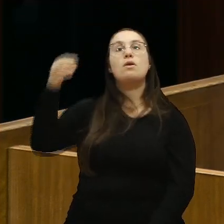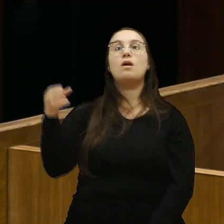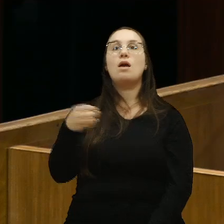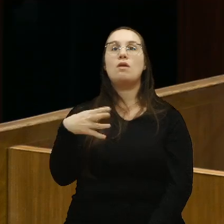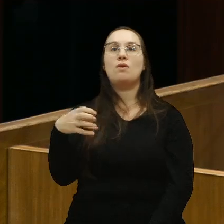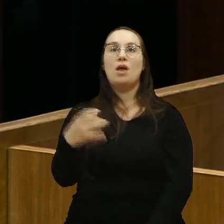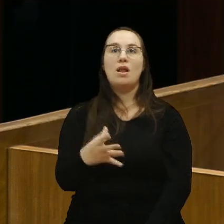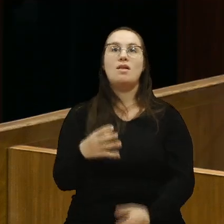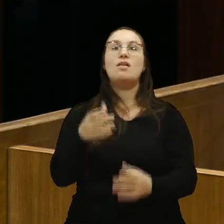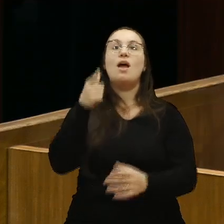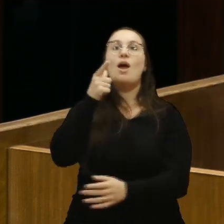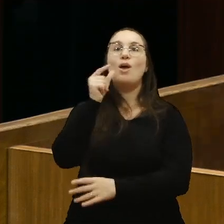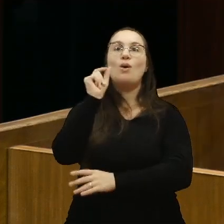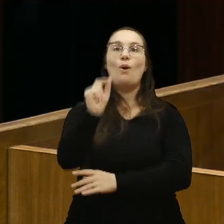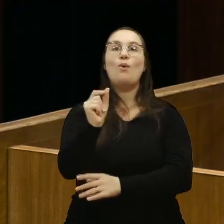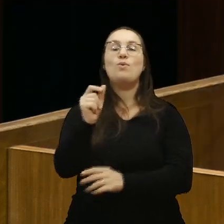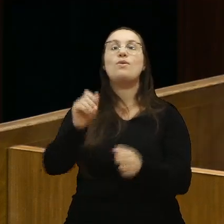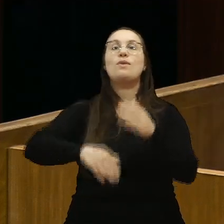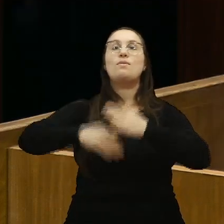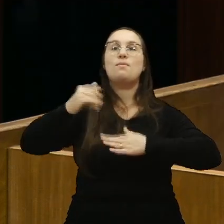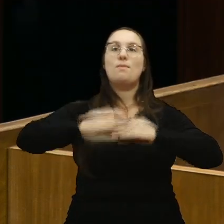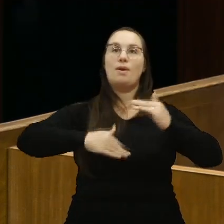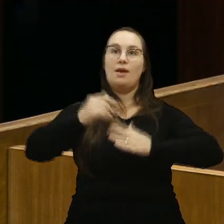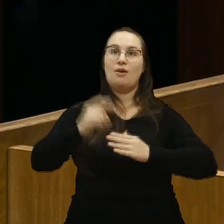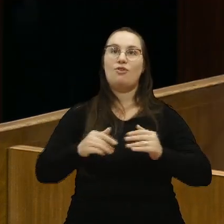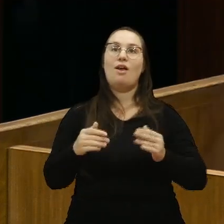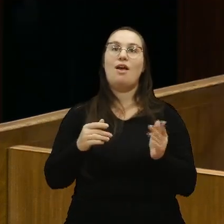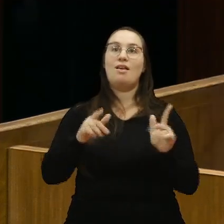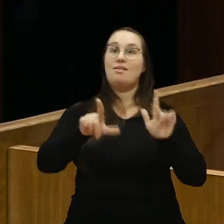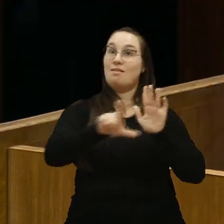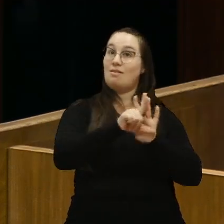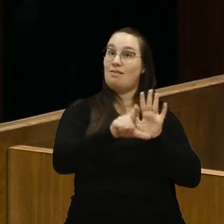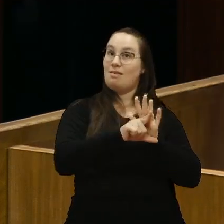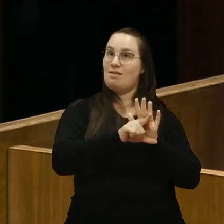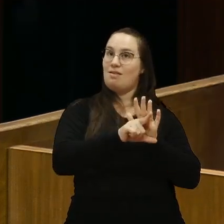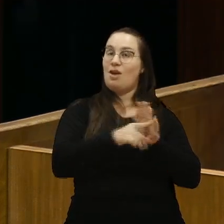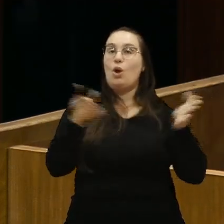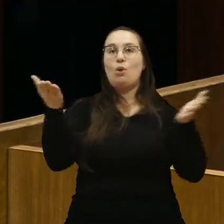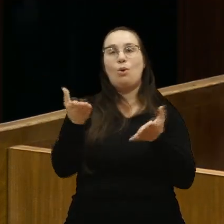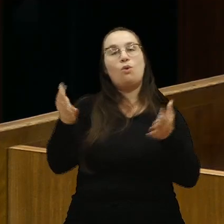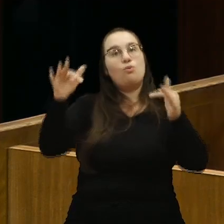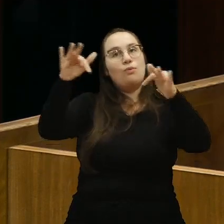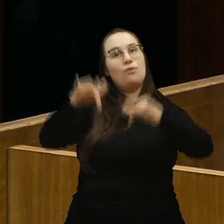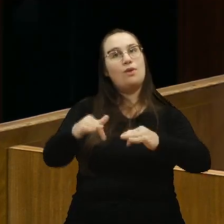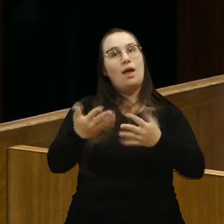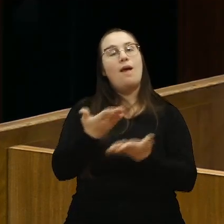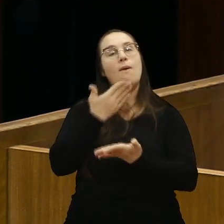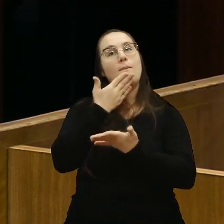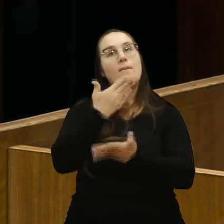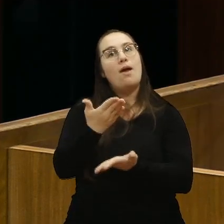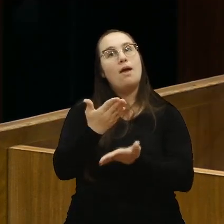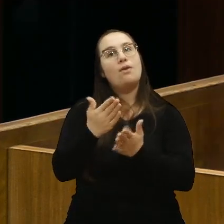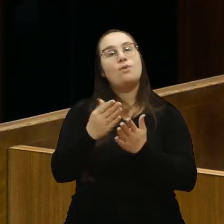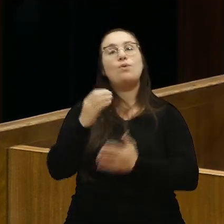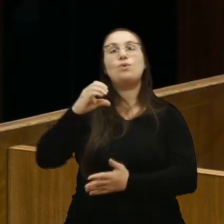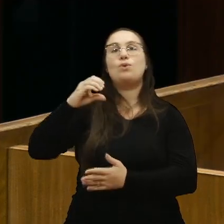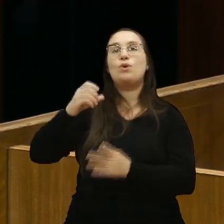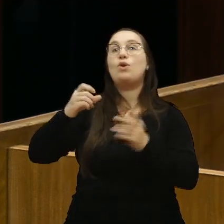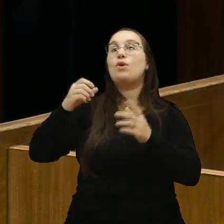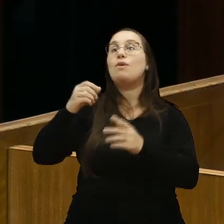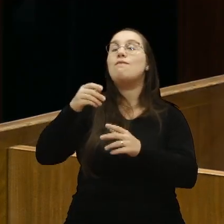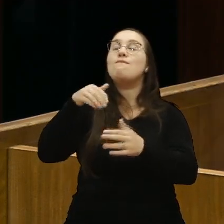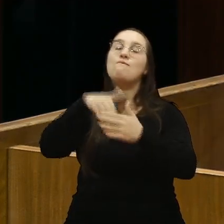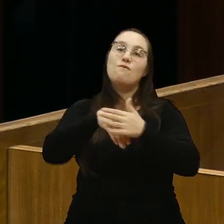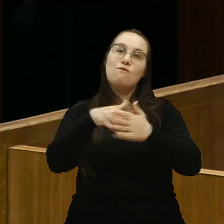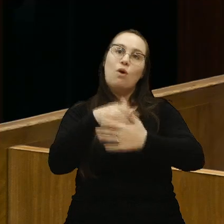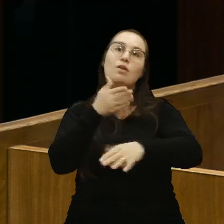atualizar e conseguir colocar em prática essa legislação. E hoje, para concluir, senhor presidente, eu peço que os nobres pares votem